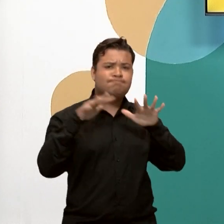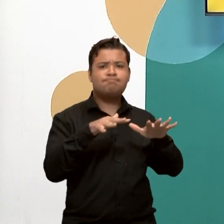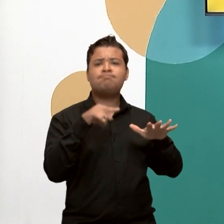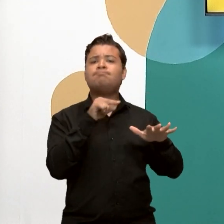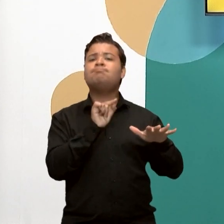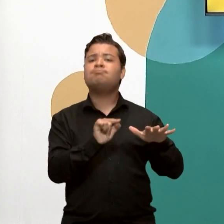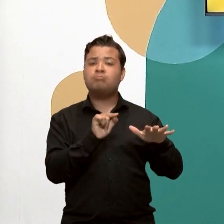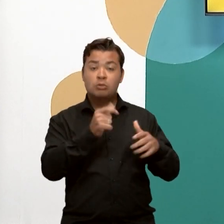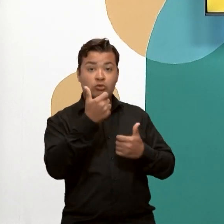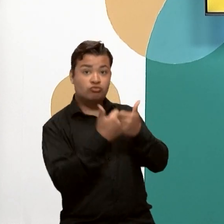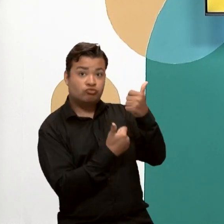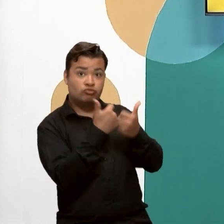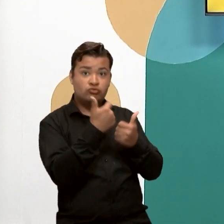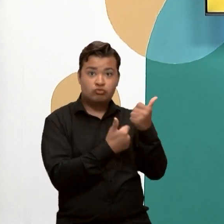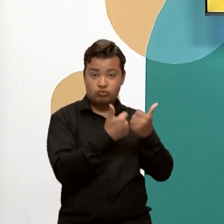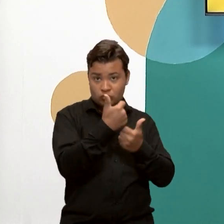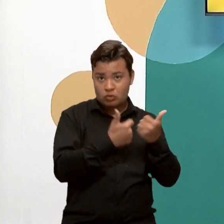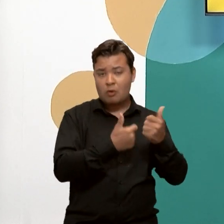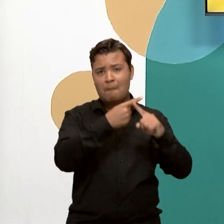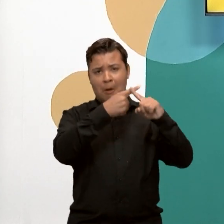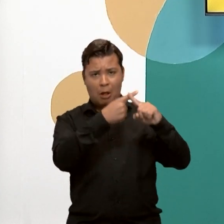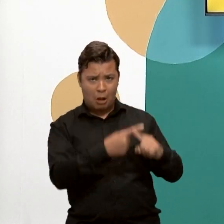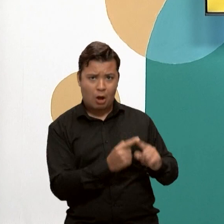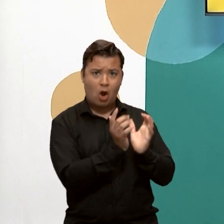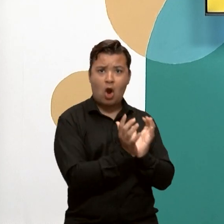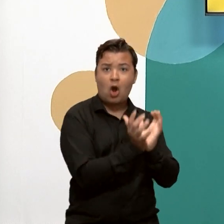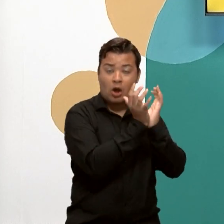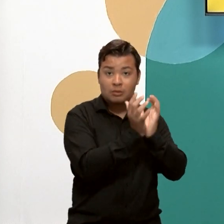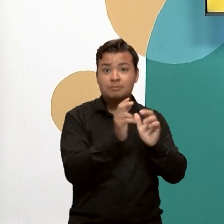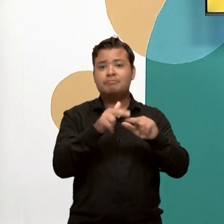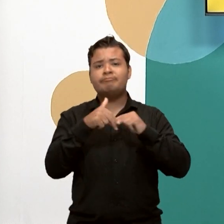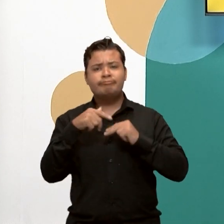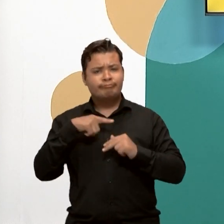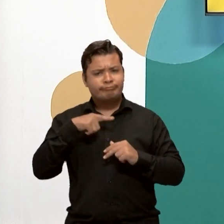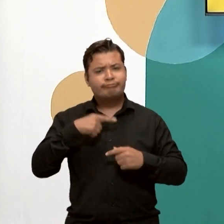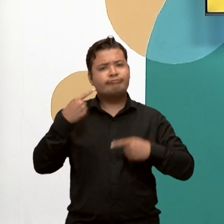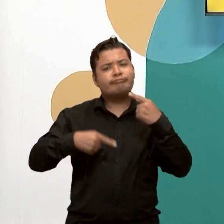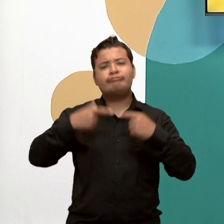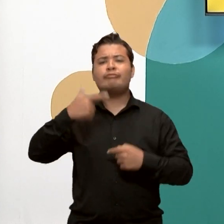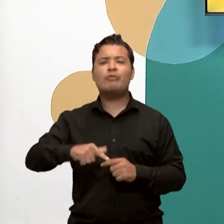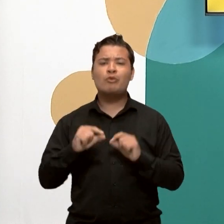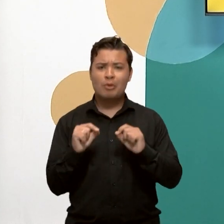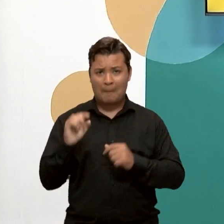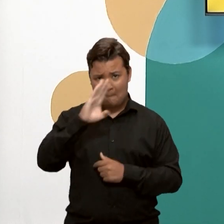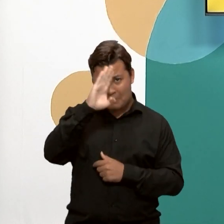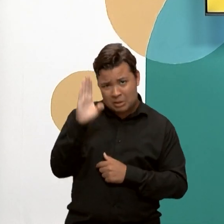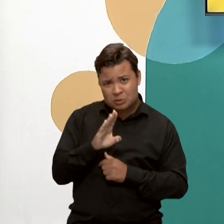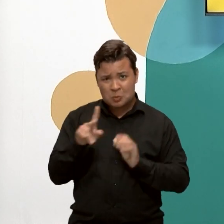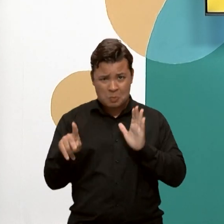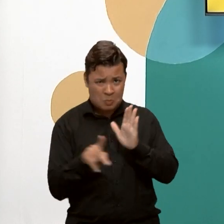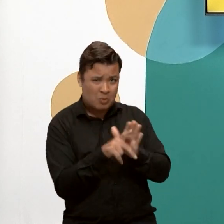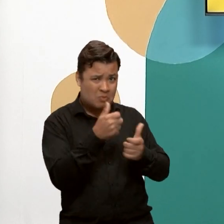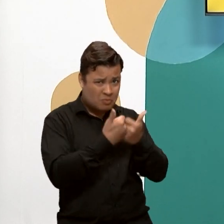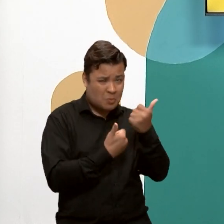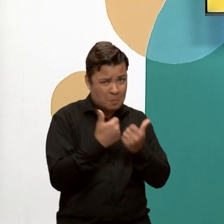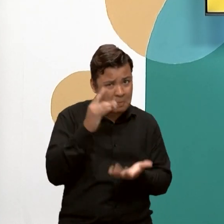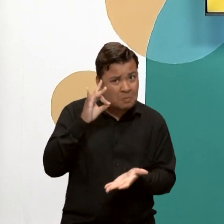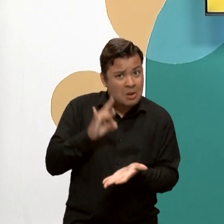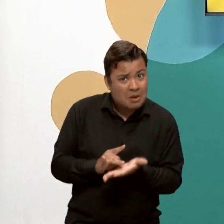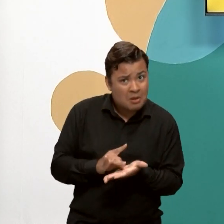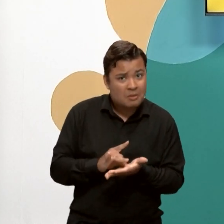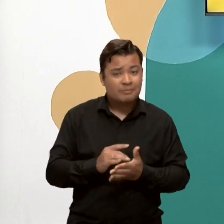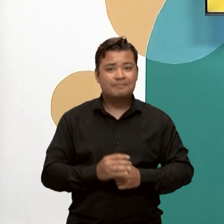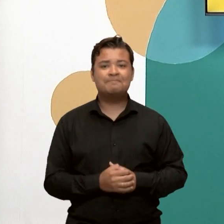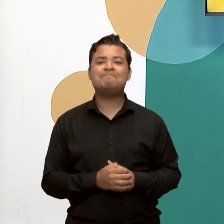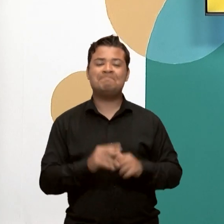voltada para os jogos. Isso faz com que a gente reacenda uma discussão. O Brasil é o país do futebol? Vamos falar